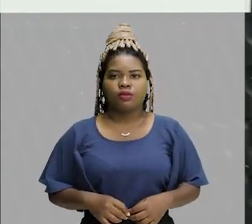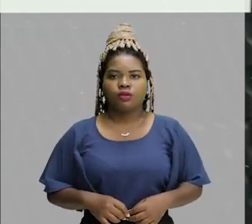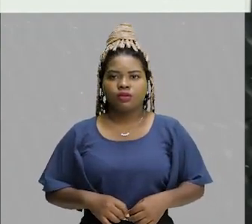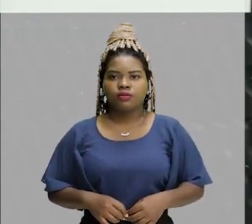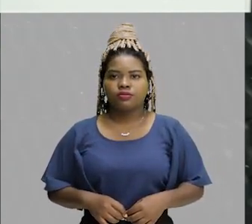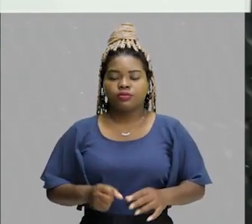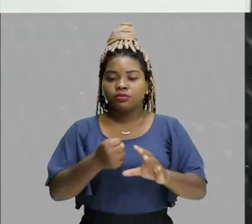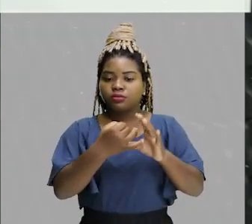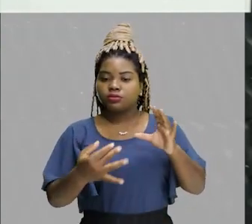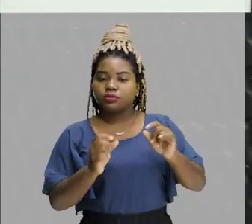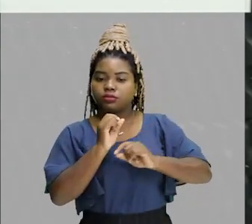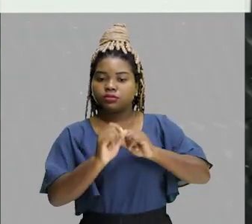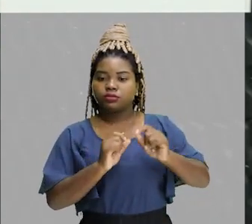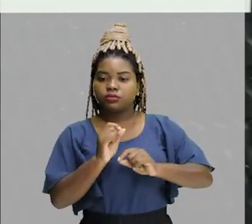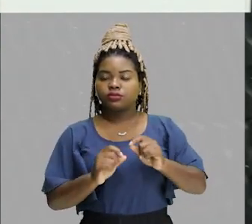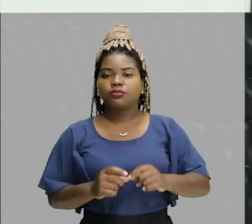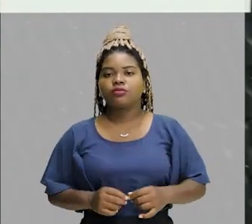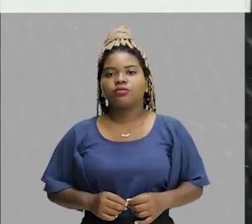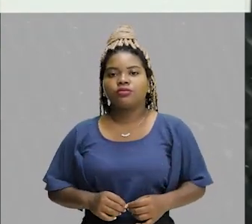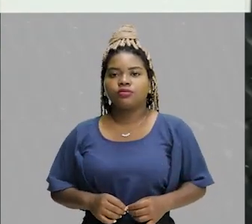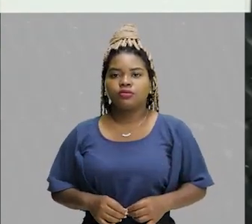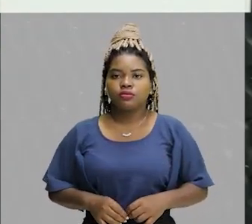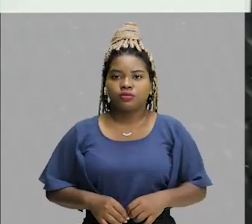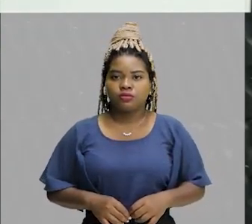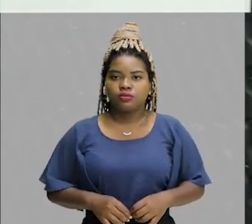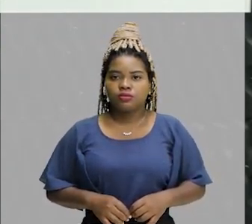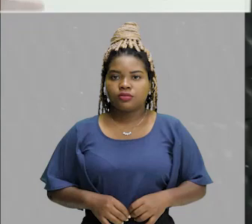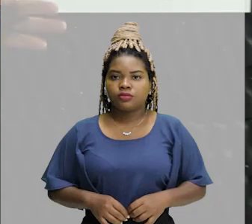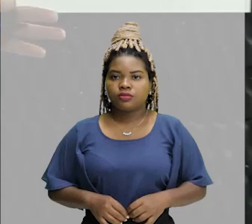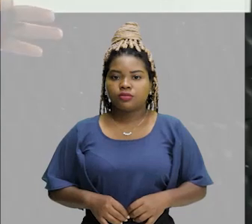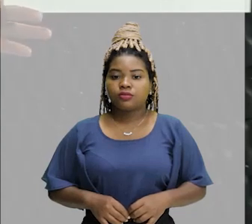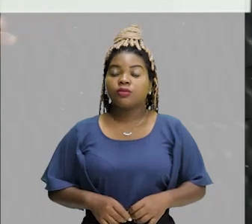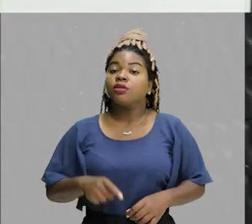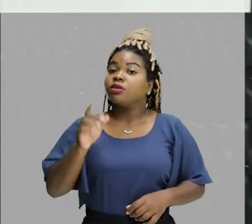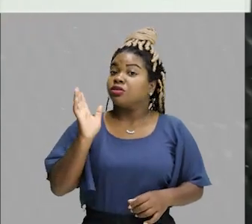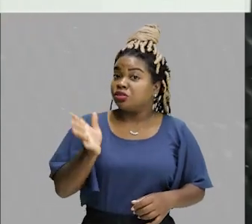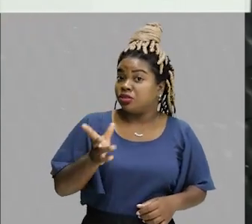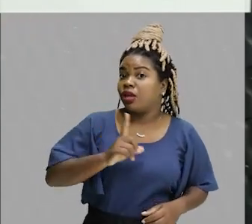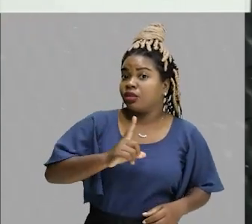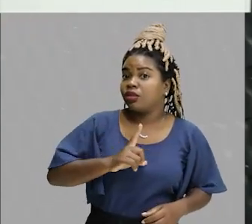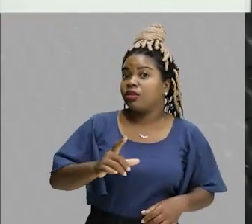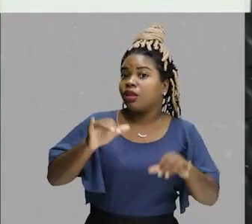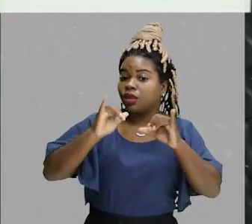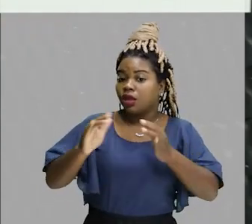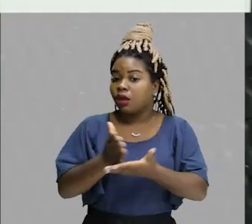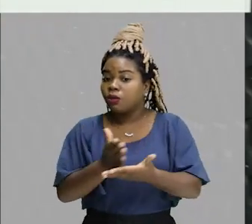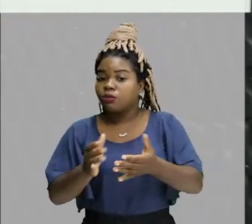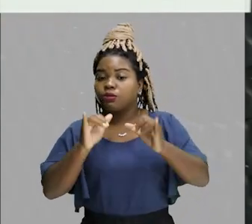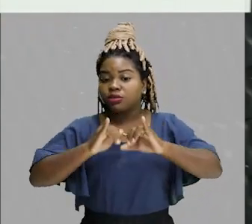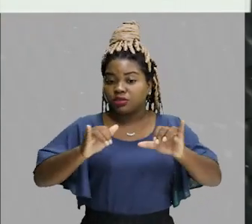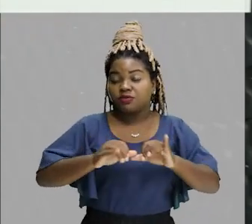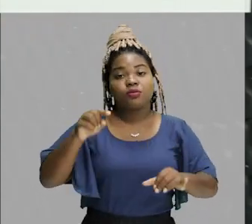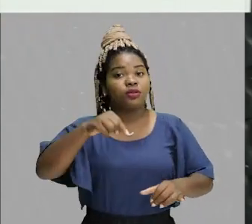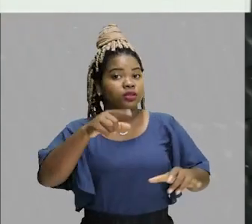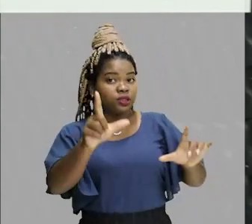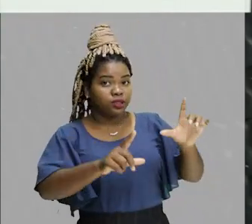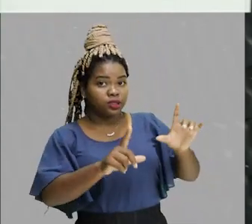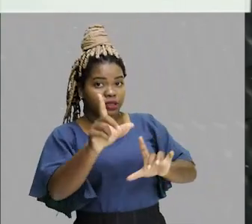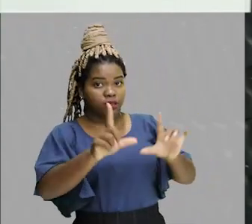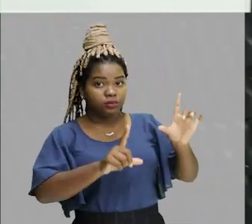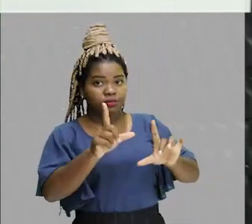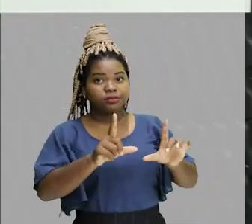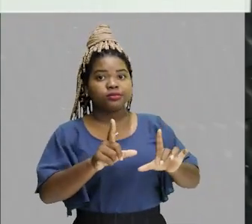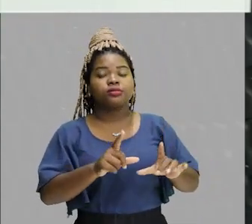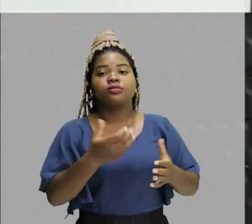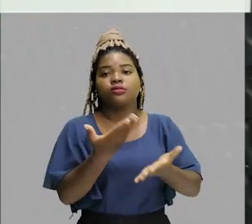ele é caracterizado como, professor? Você já tem algumas informações sobre eles aqui em aulas na plataforma, então eu te convido a buscar